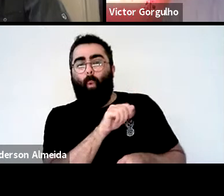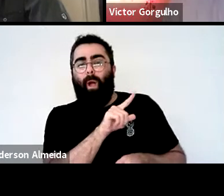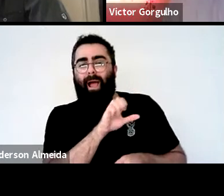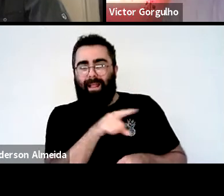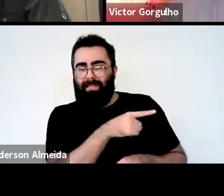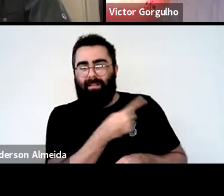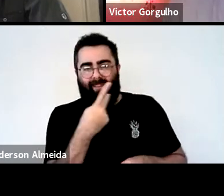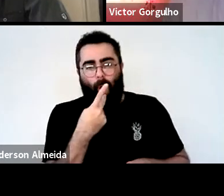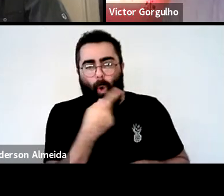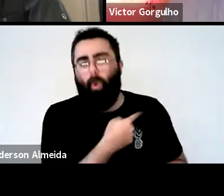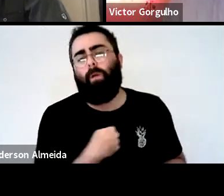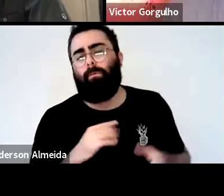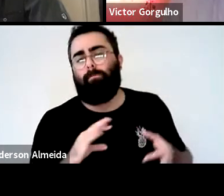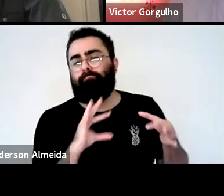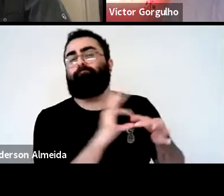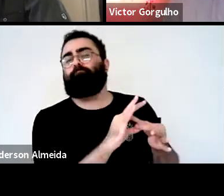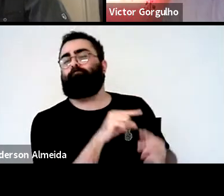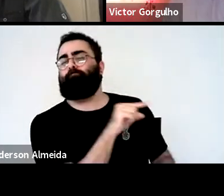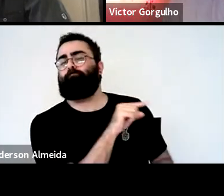falando,